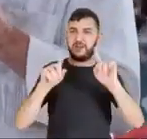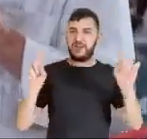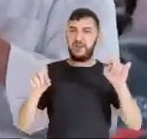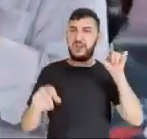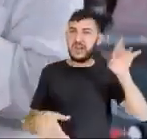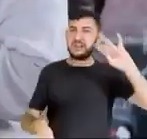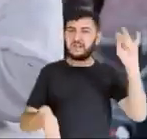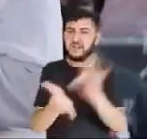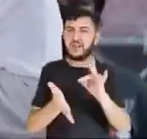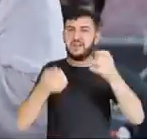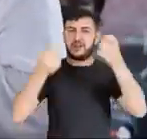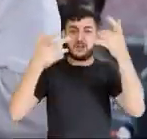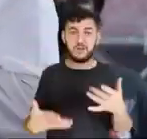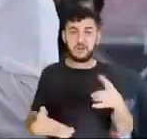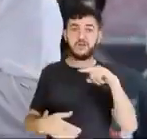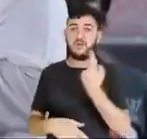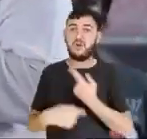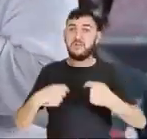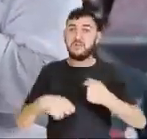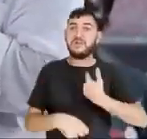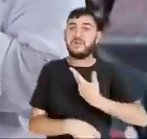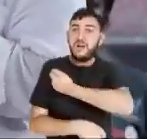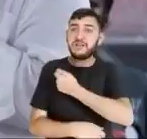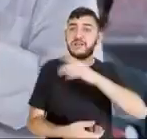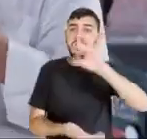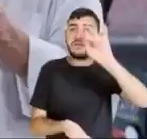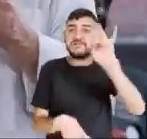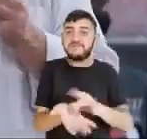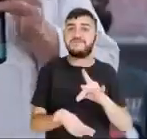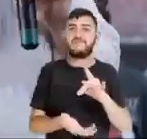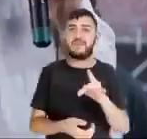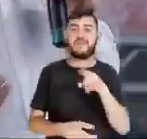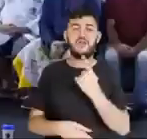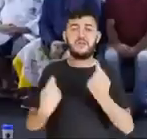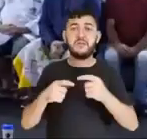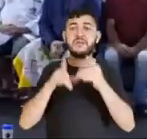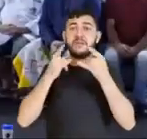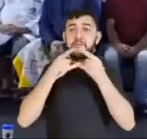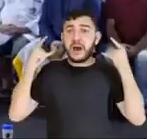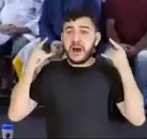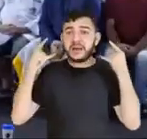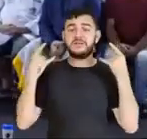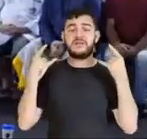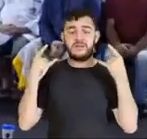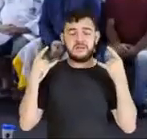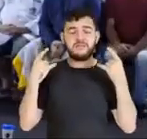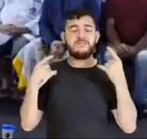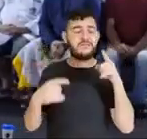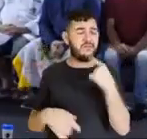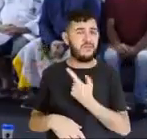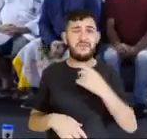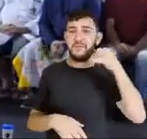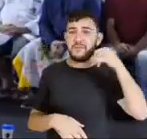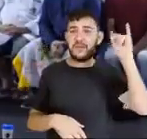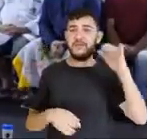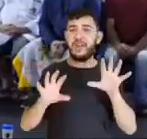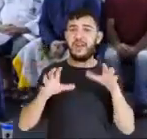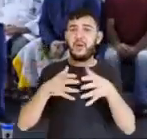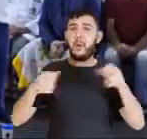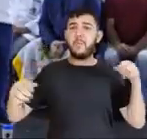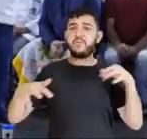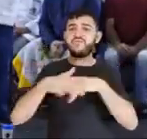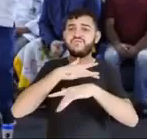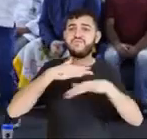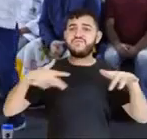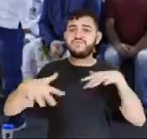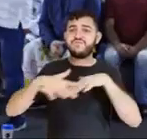Nós vamos ter que tomar vacina, nós vamos ter que usar máscara e nós vamos ter que evitar grandes aglomerações. Além do